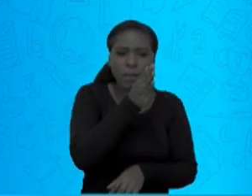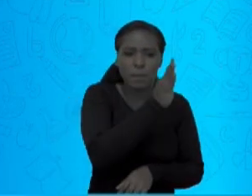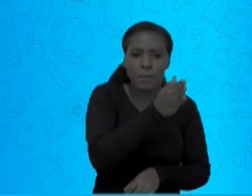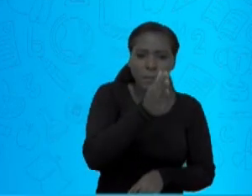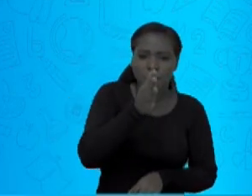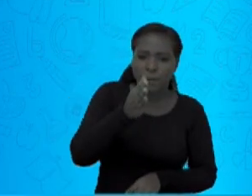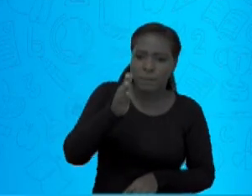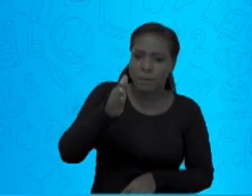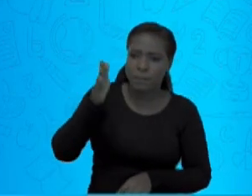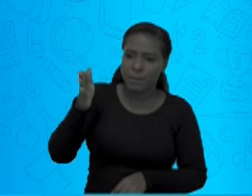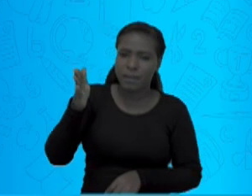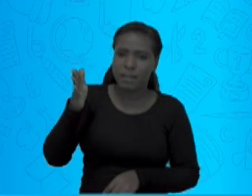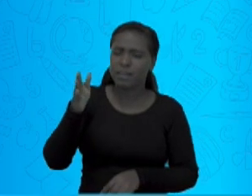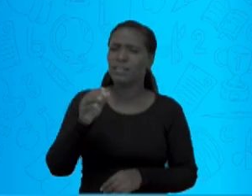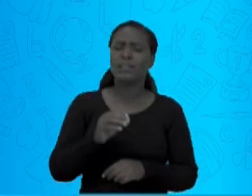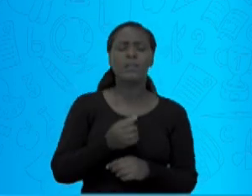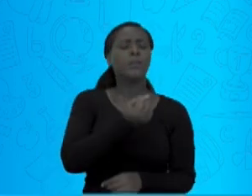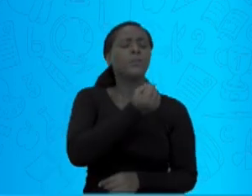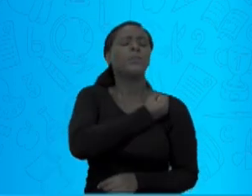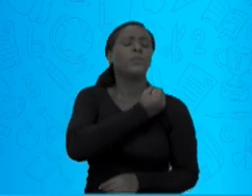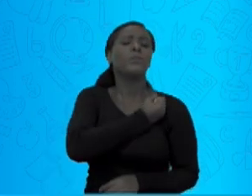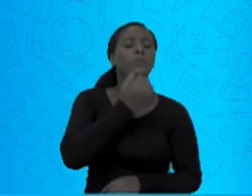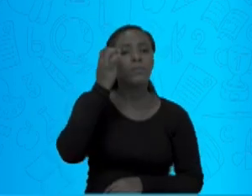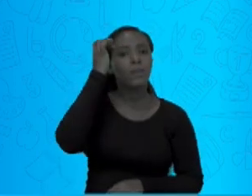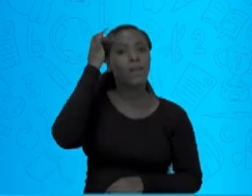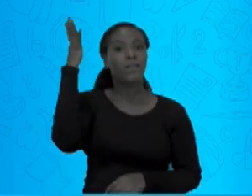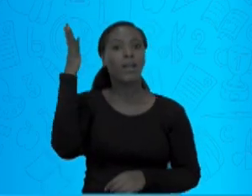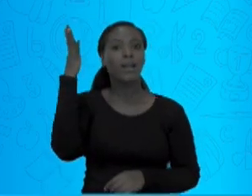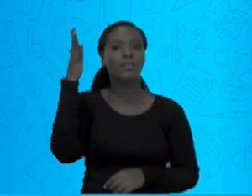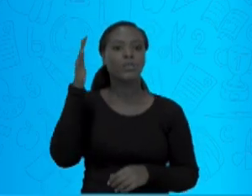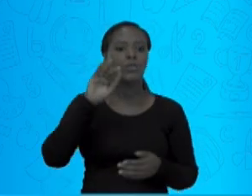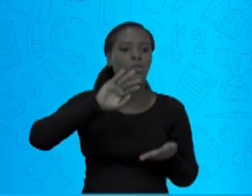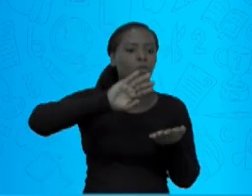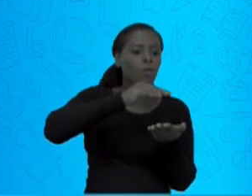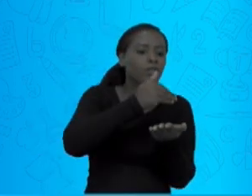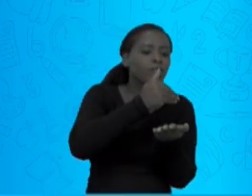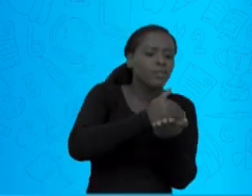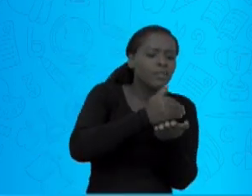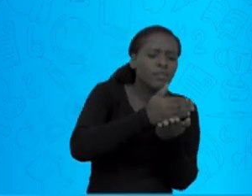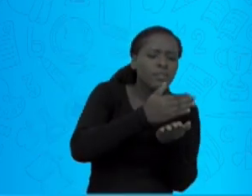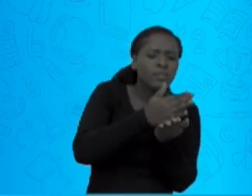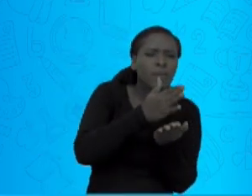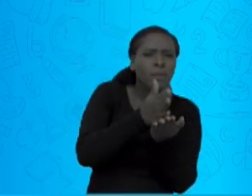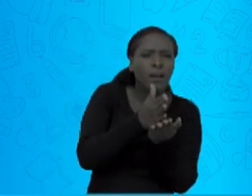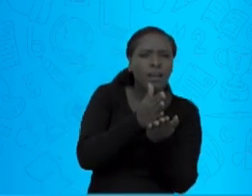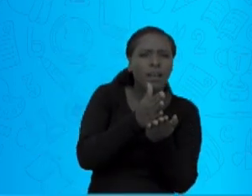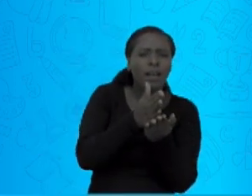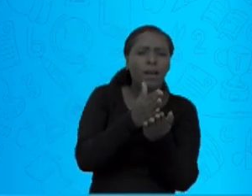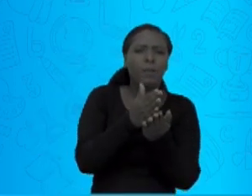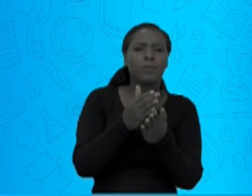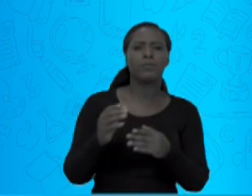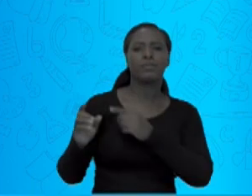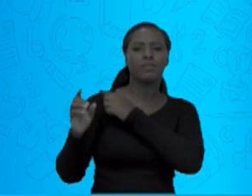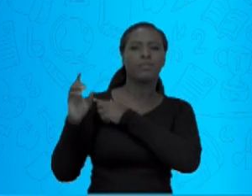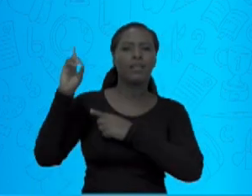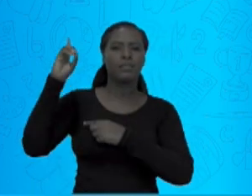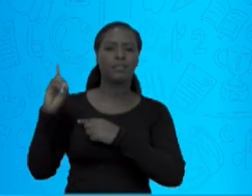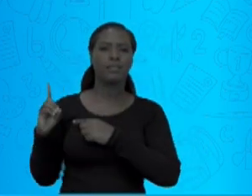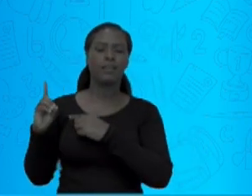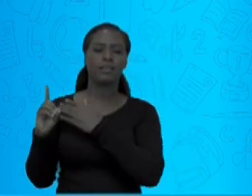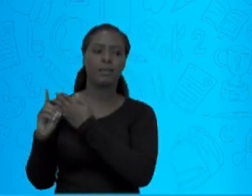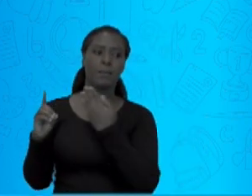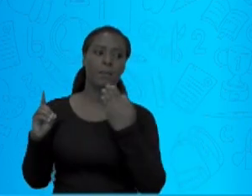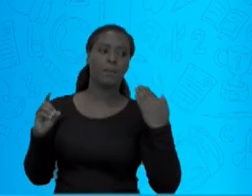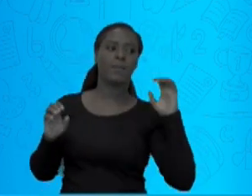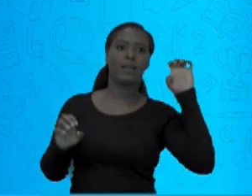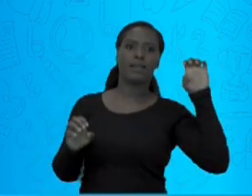facilitar a escrita de um número, separamos os algarismos da direita para a esquerda em grupos de 3